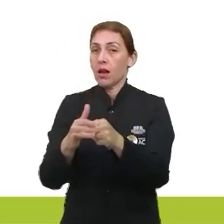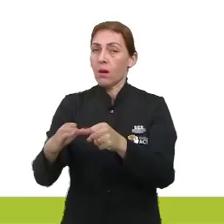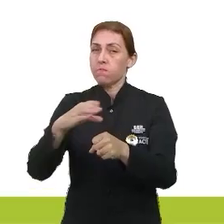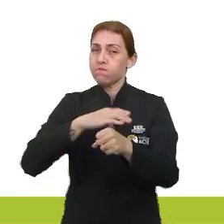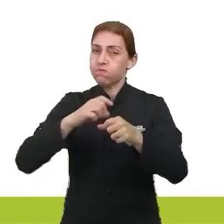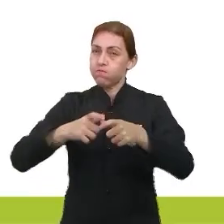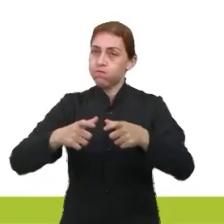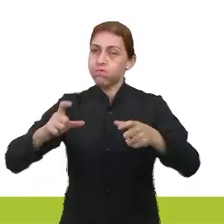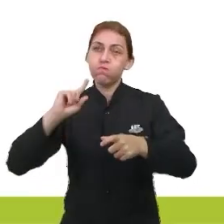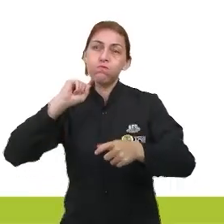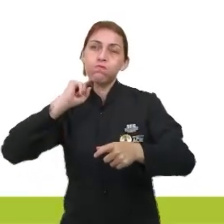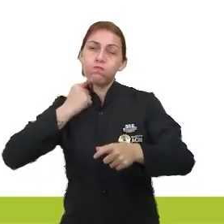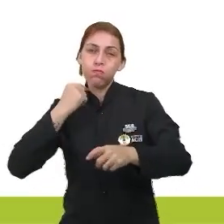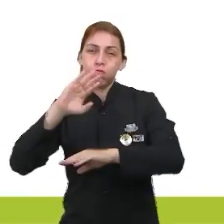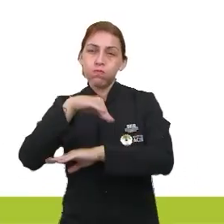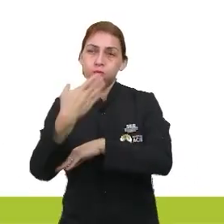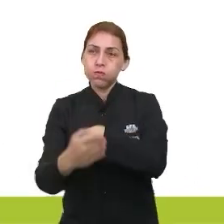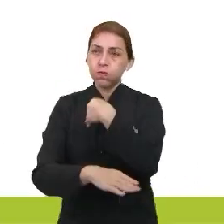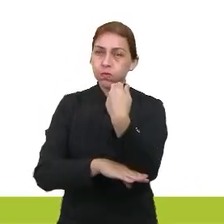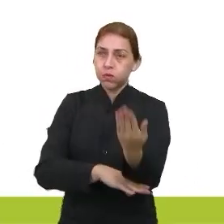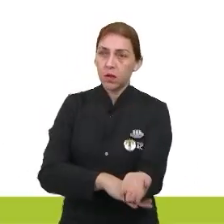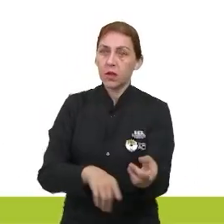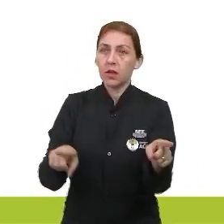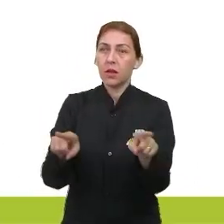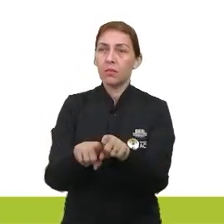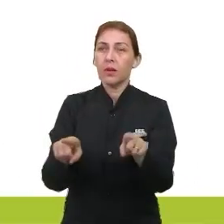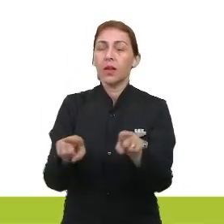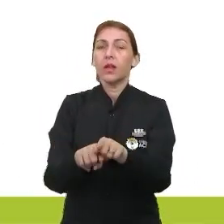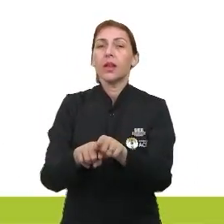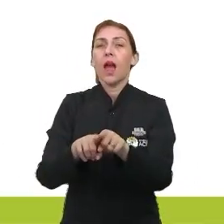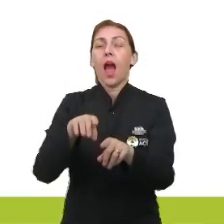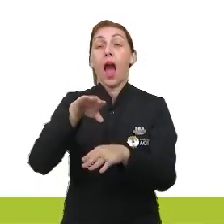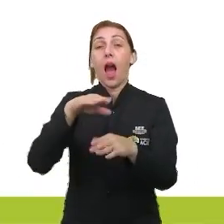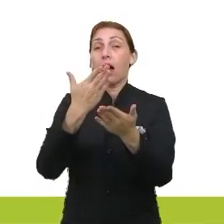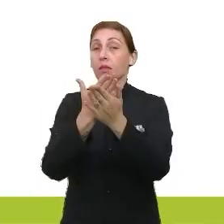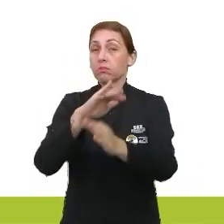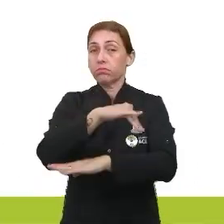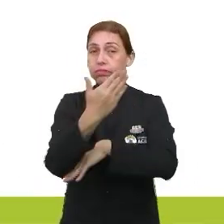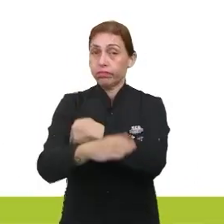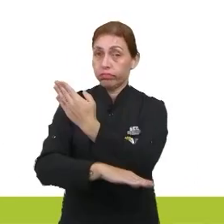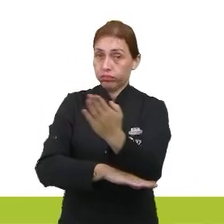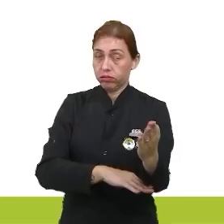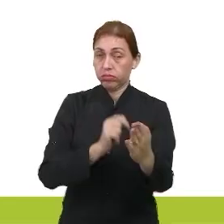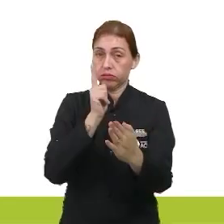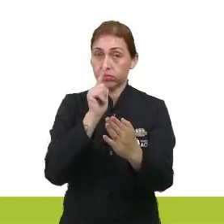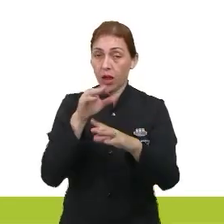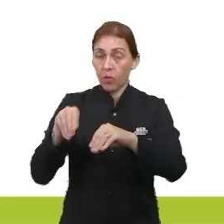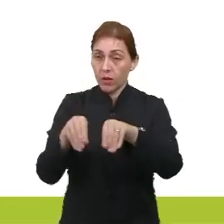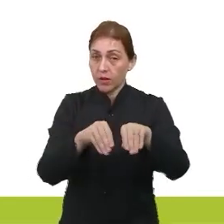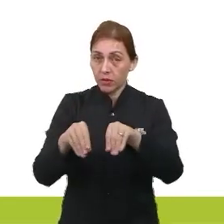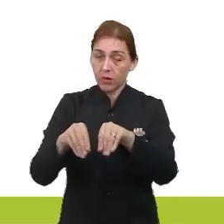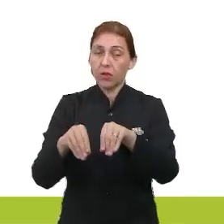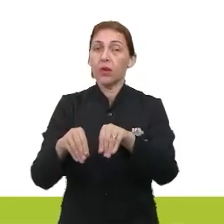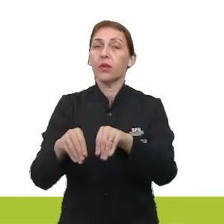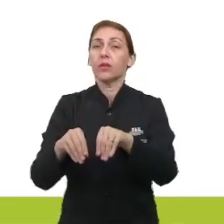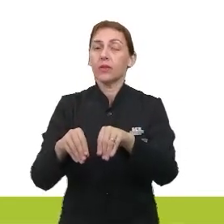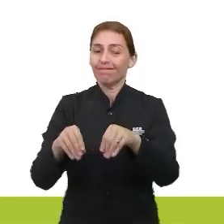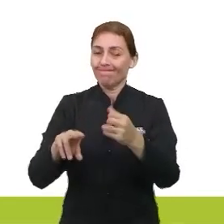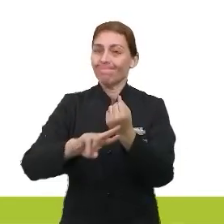cidades, poluição, desmatamento, esgotamento dos recursos naturais, enfim, são essas as